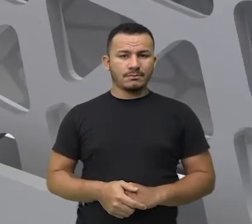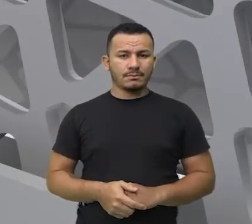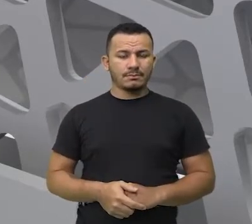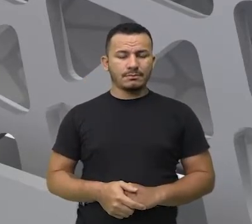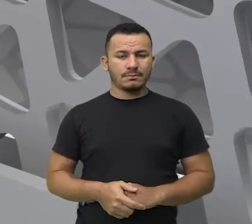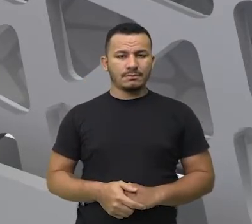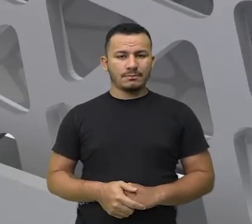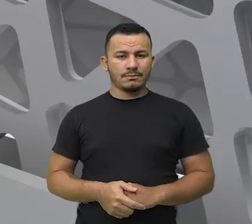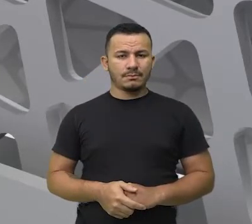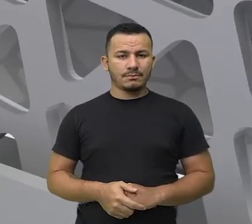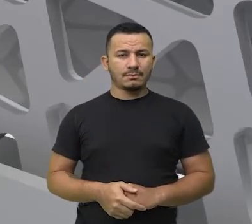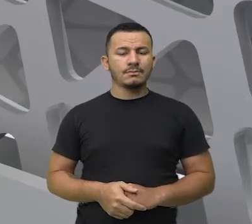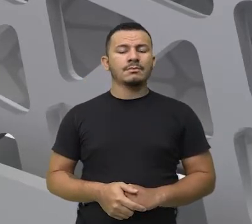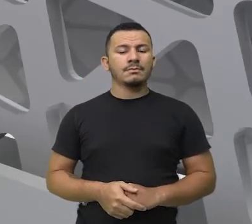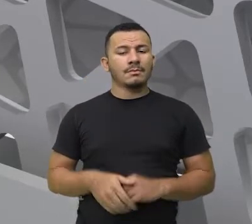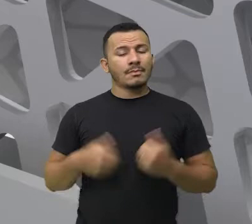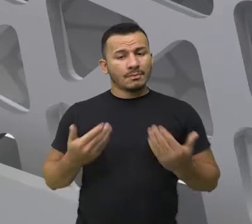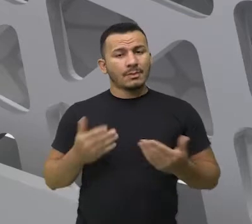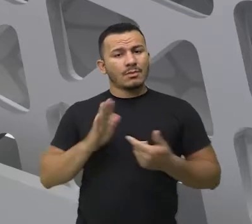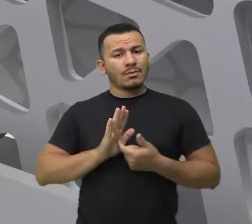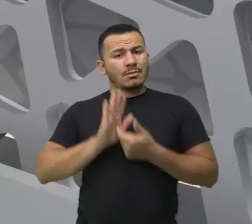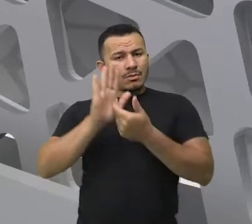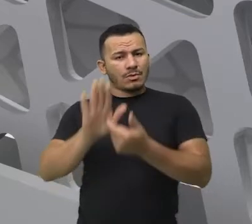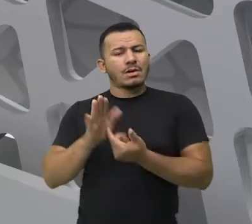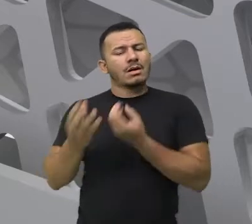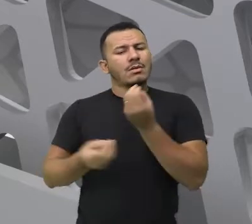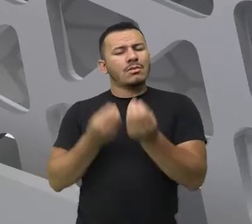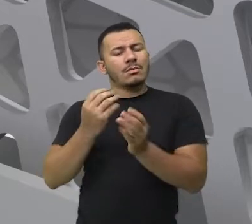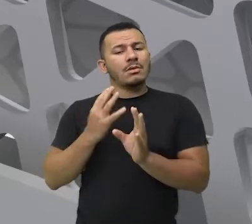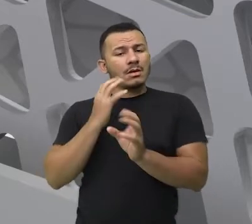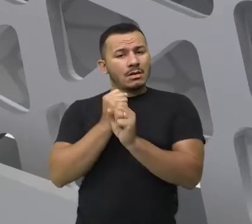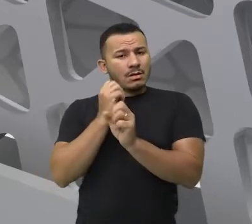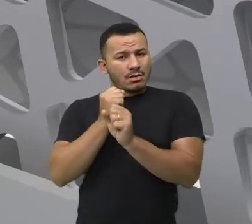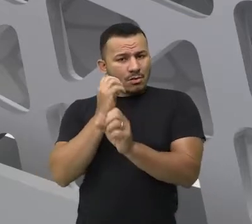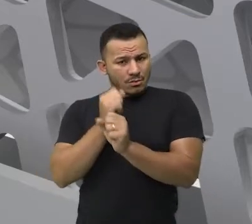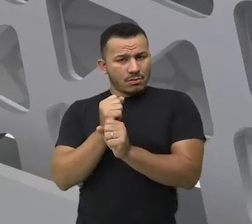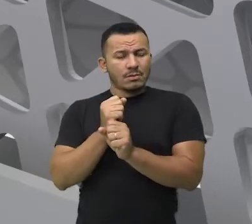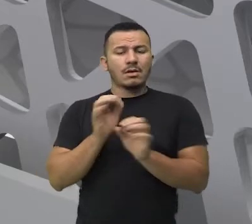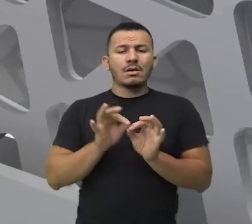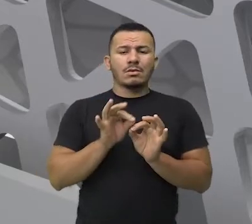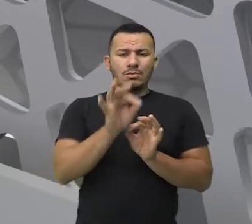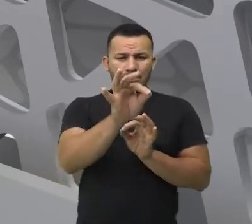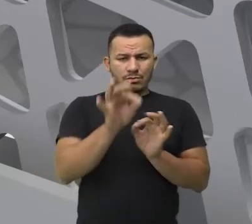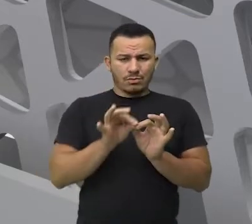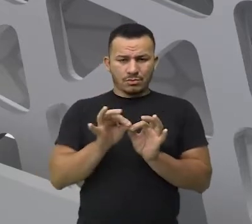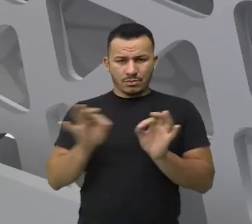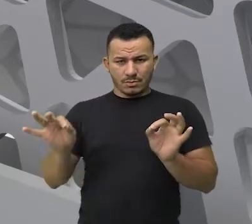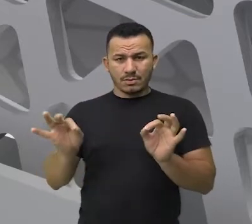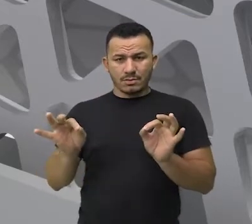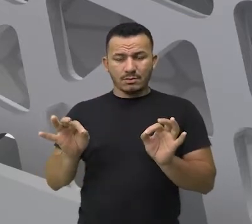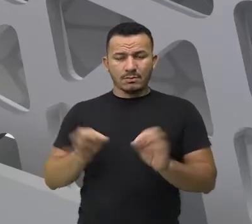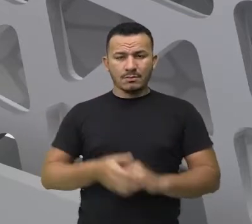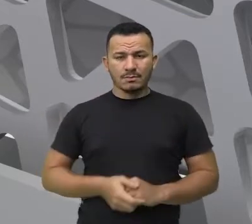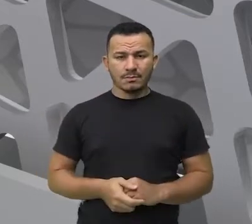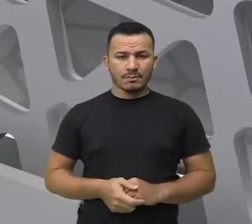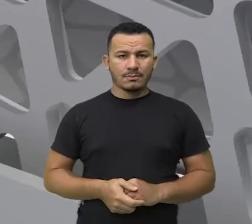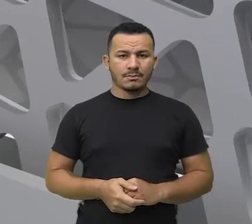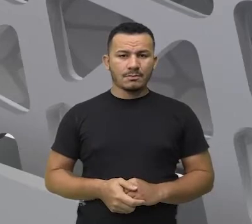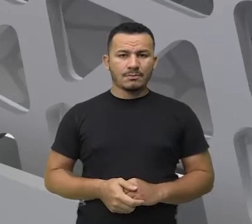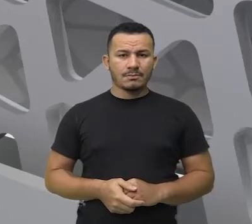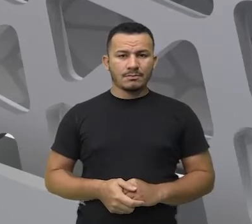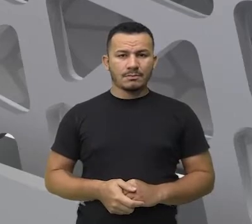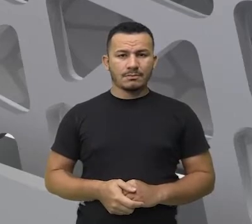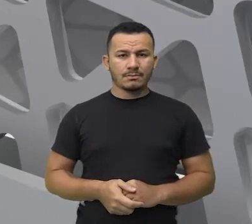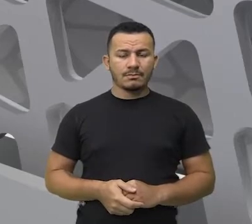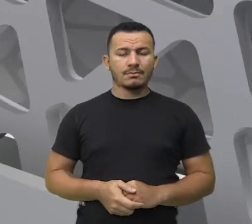mostrar aqui para vocês como que a gente calcula o comprimento de uma circunferência, tá legal? E,